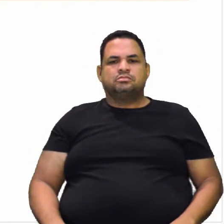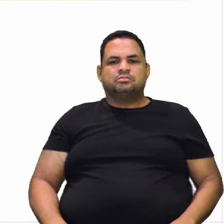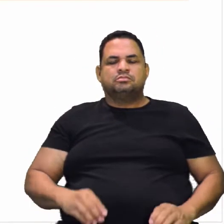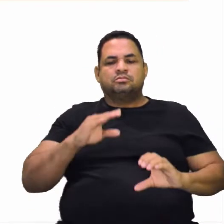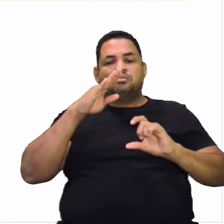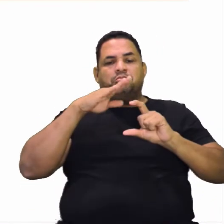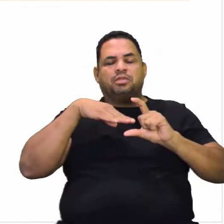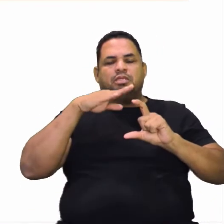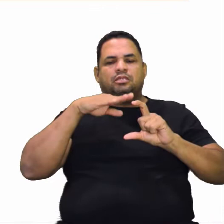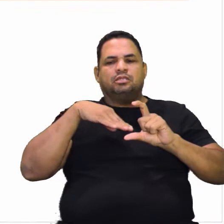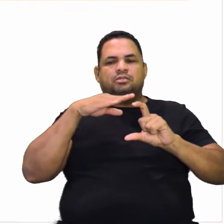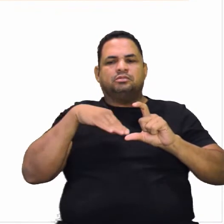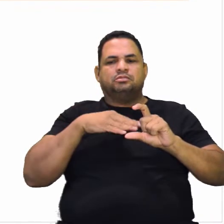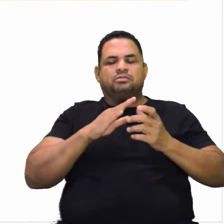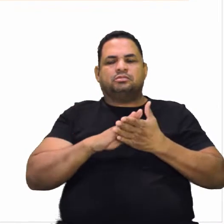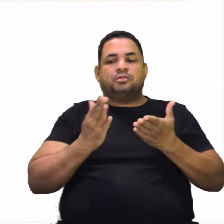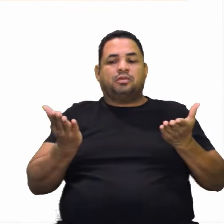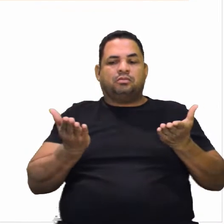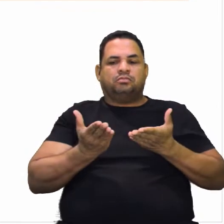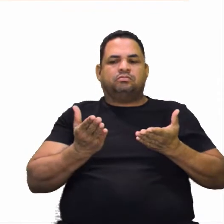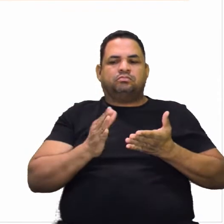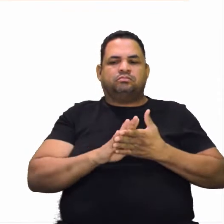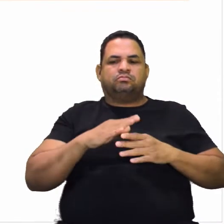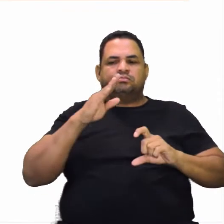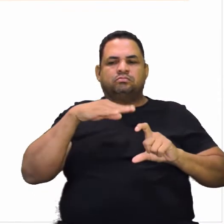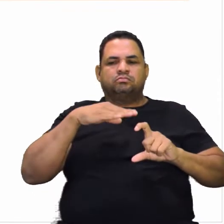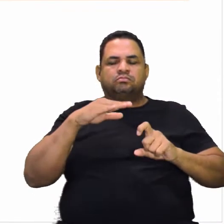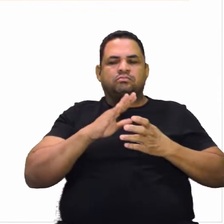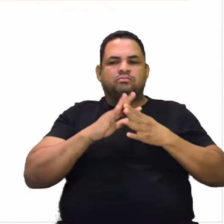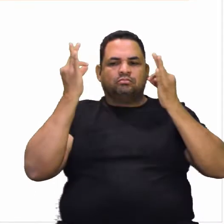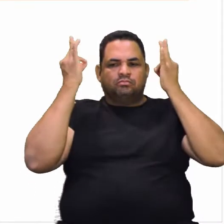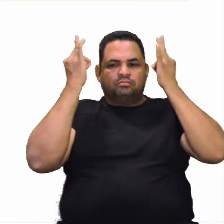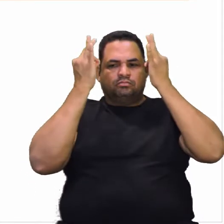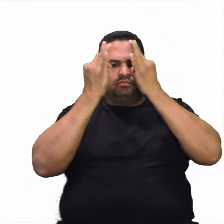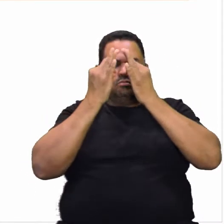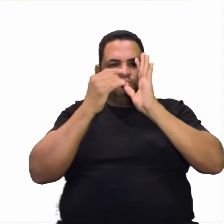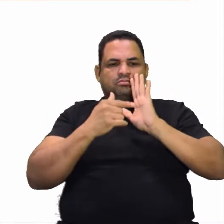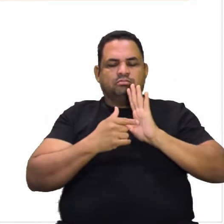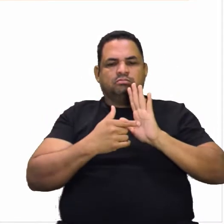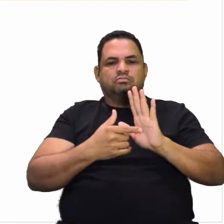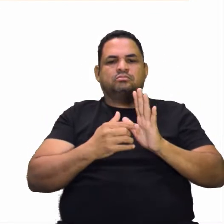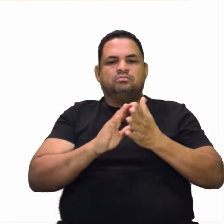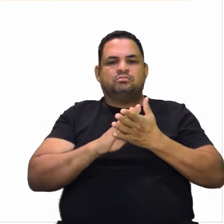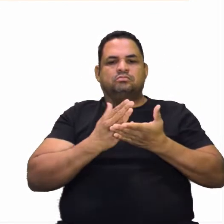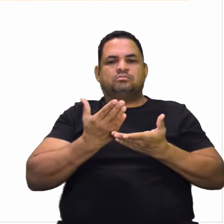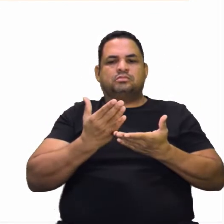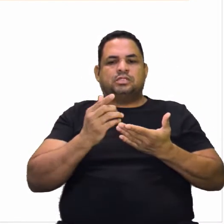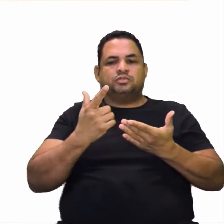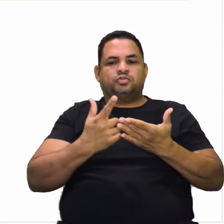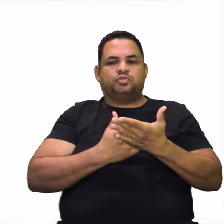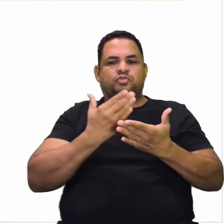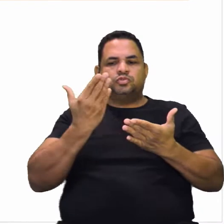mitologia. Até os dias de hoje, a mitologia grega é referência para o estudo dos livros.